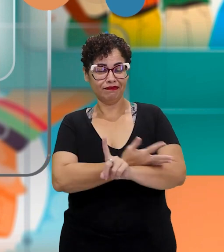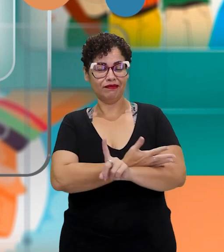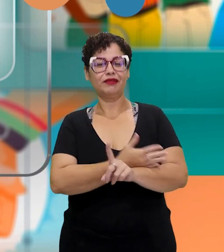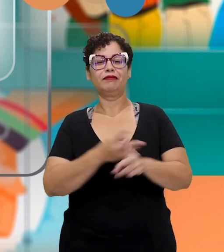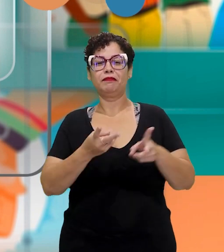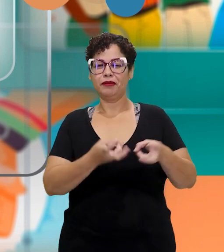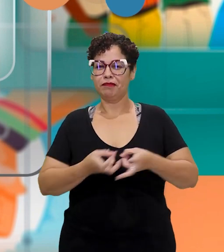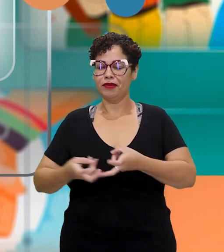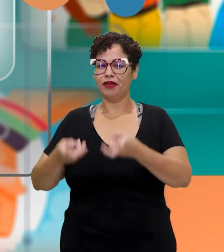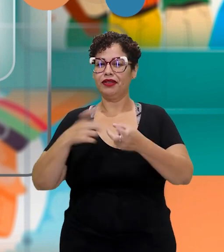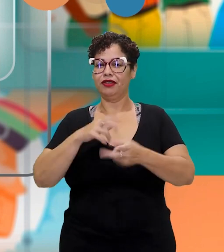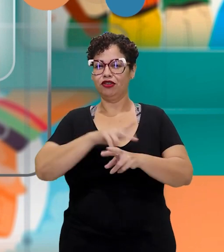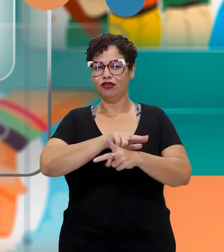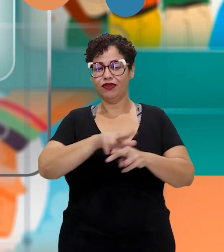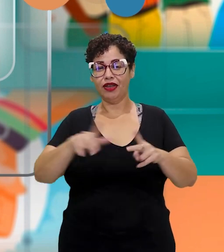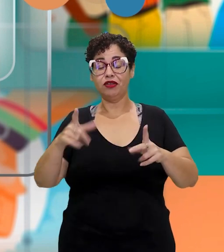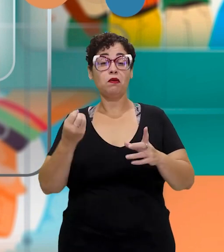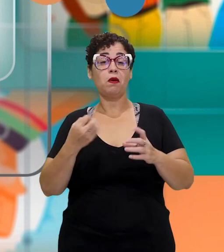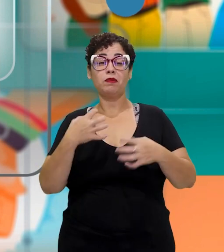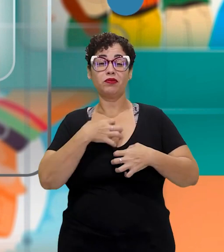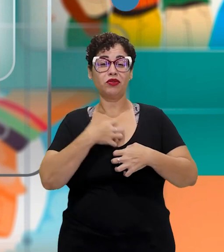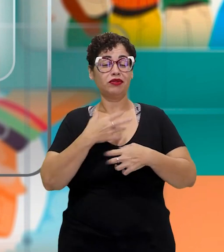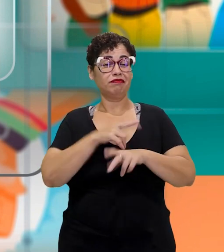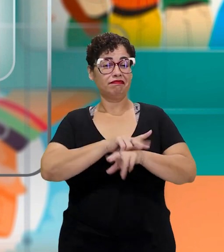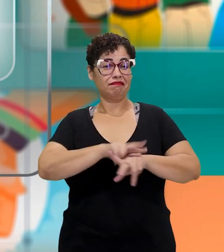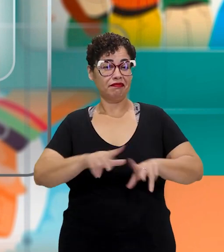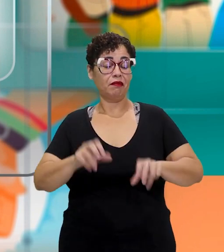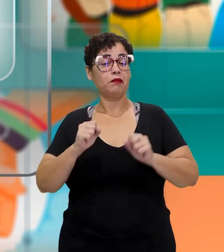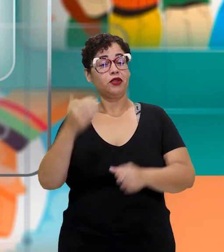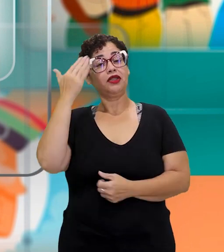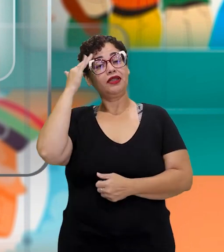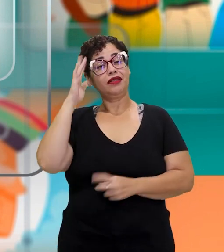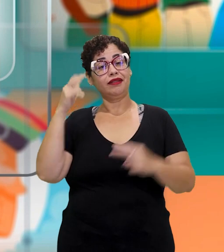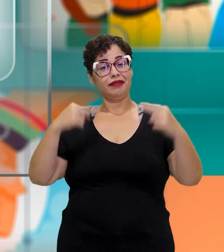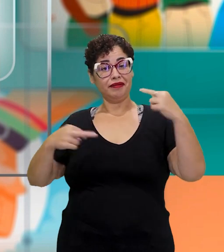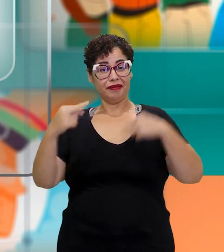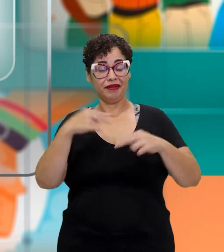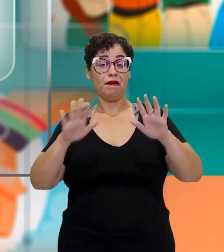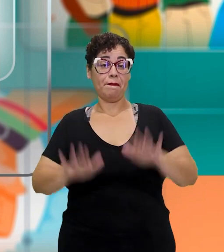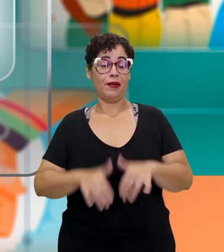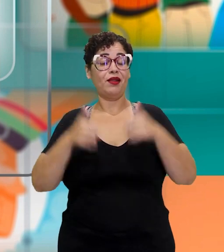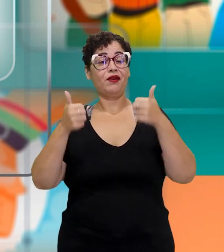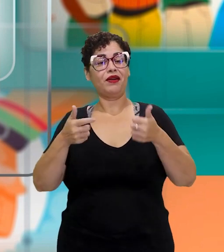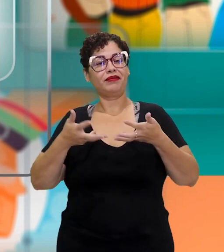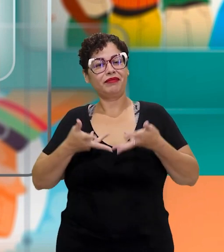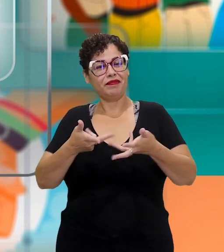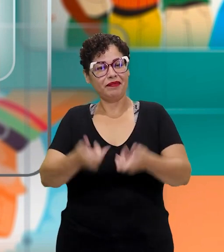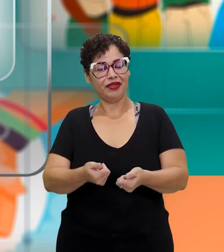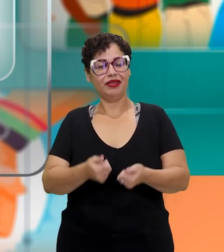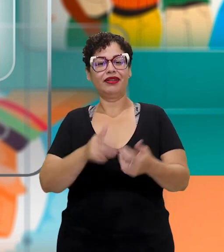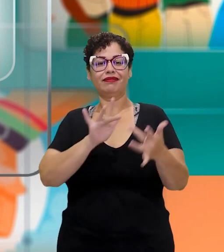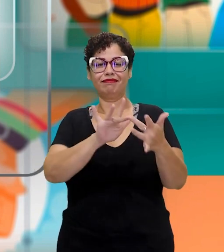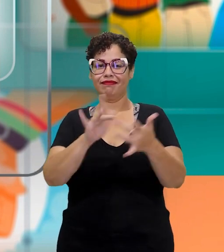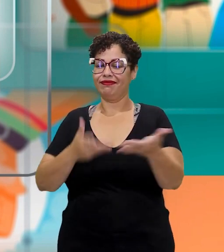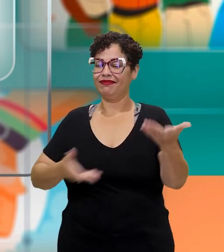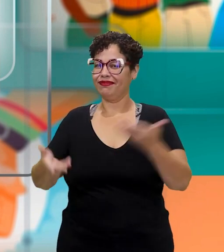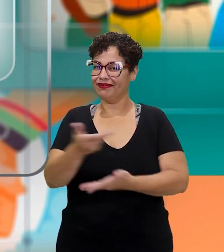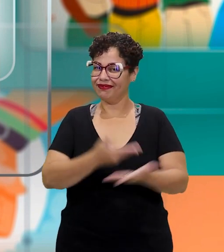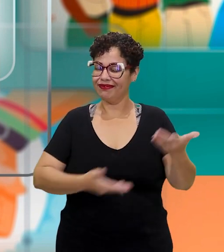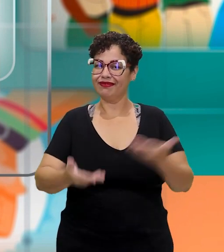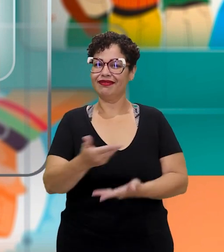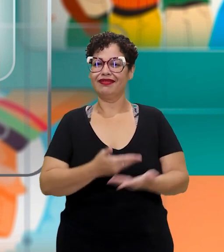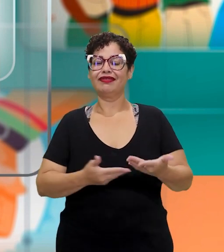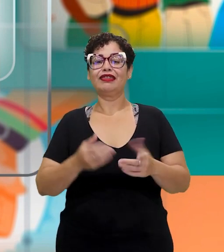Iremos explorar como os diferentes temperamentos podem nos ajudar a entender e melhorar nossas habilidades de interação